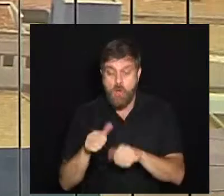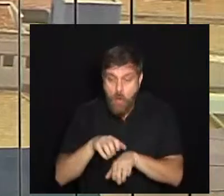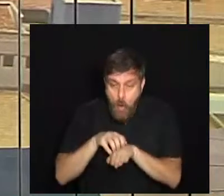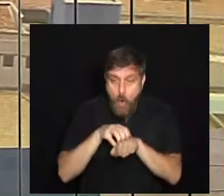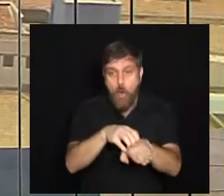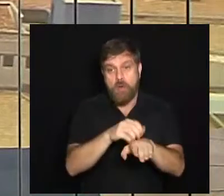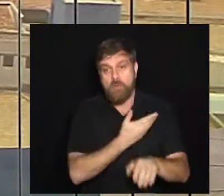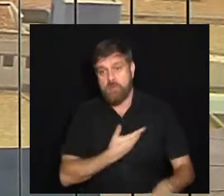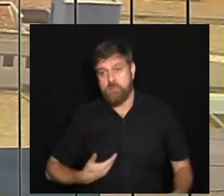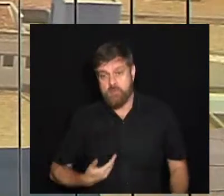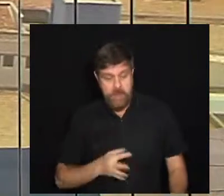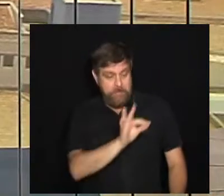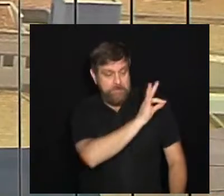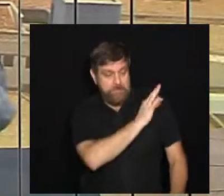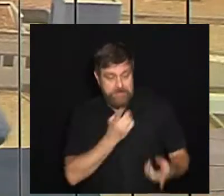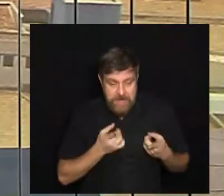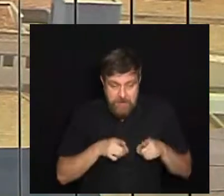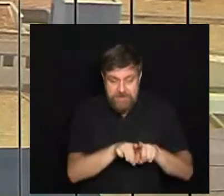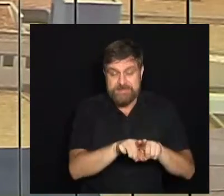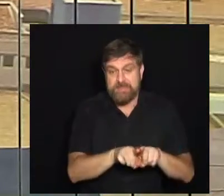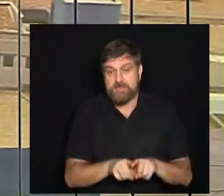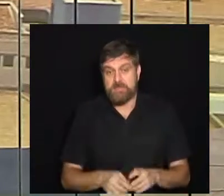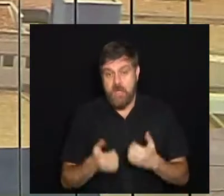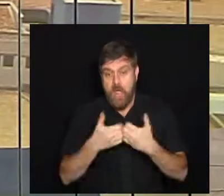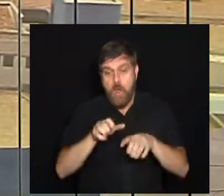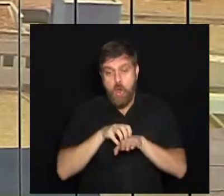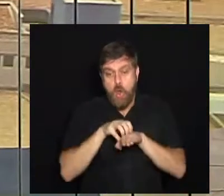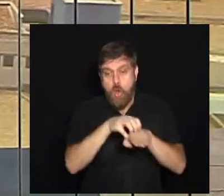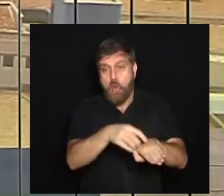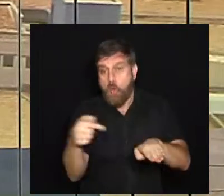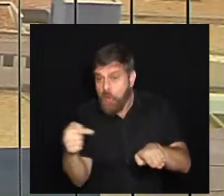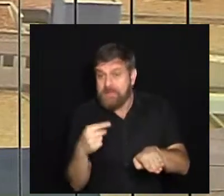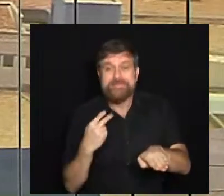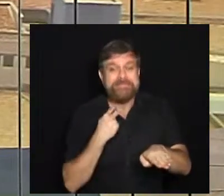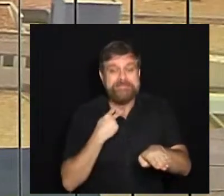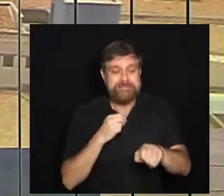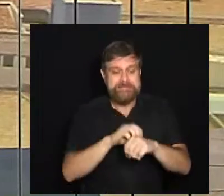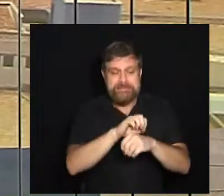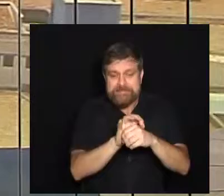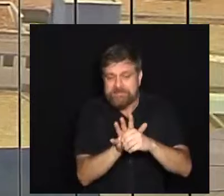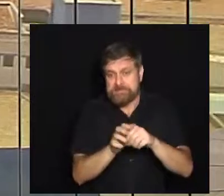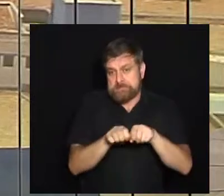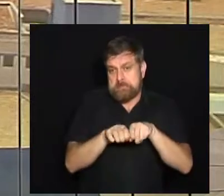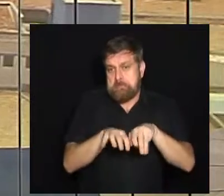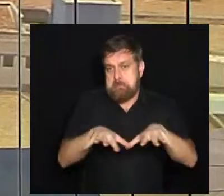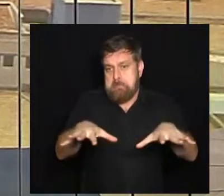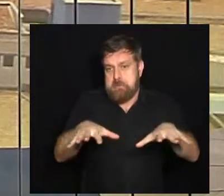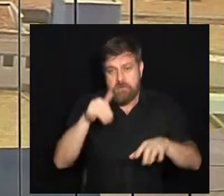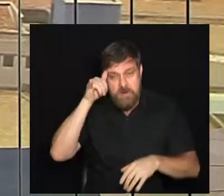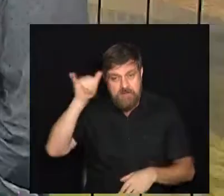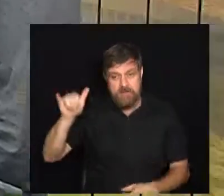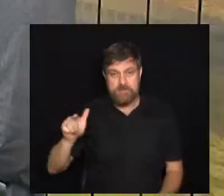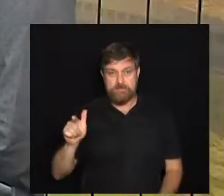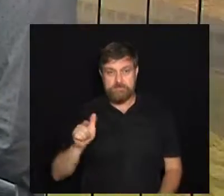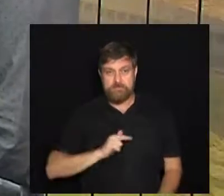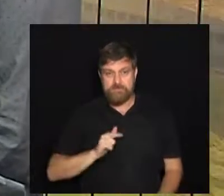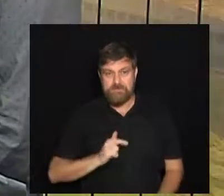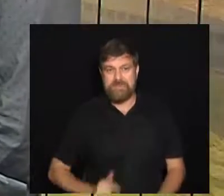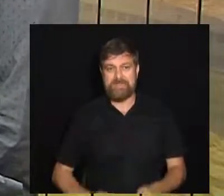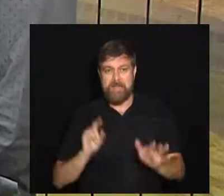parceria com a prefeitura para que os ônibus não sejam grandes mecanismos de difusão do coronelismo nós estamos recebendo